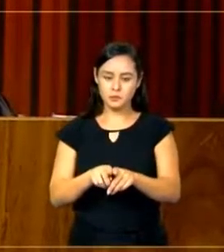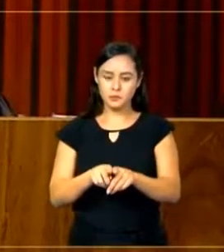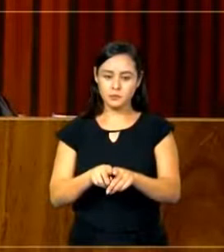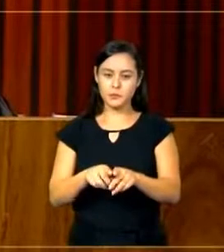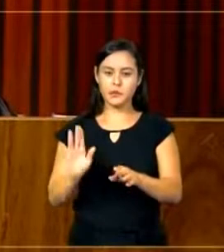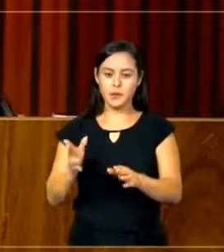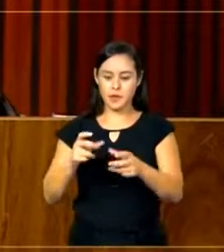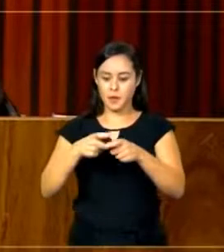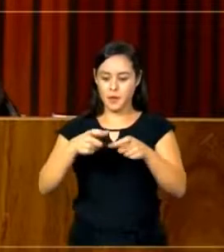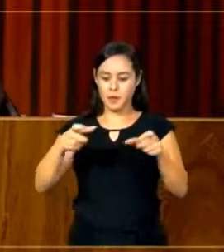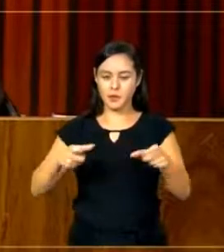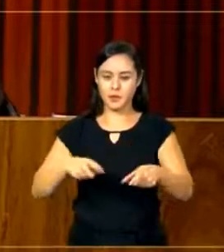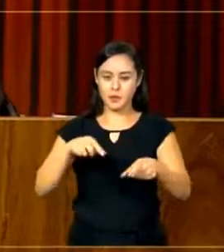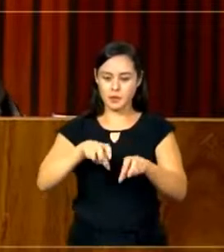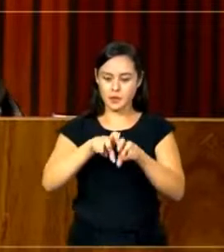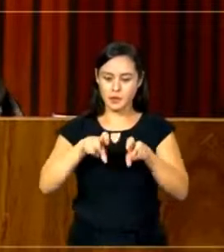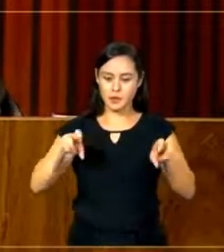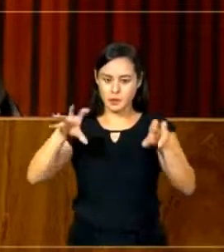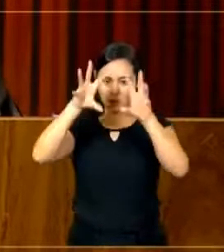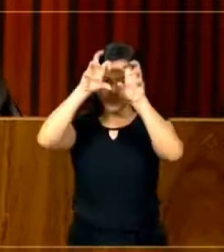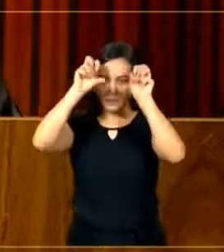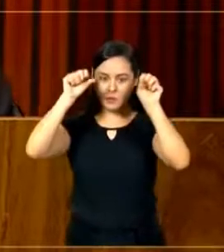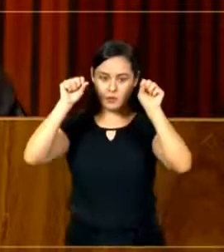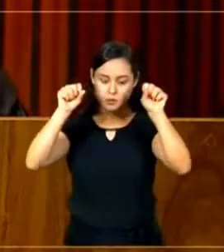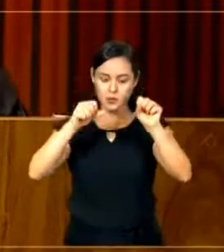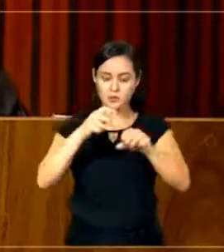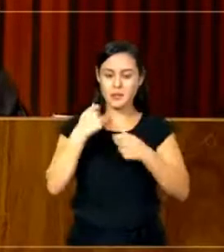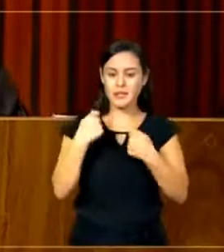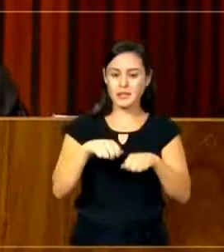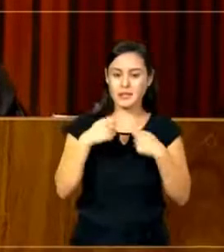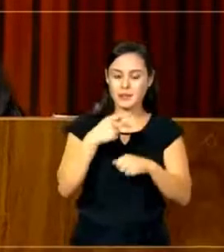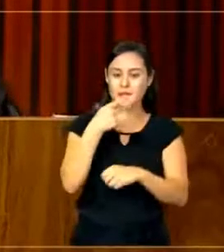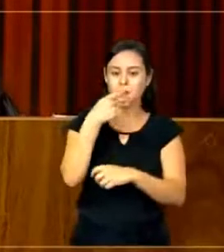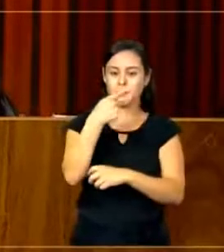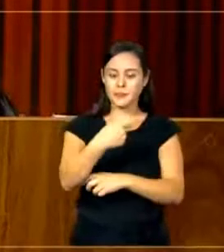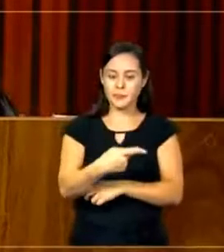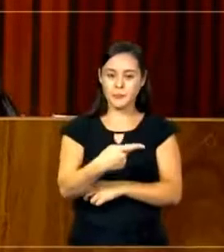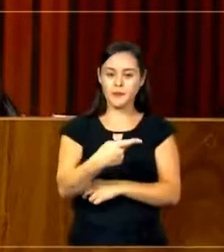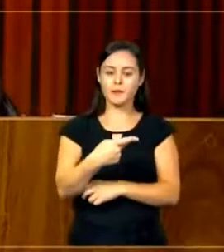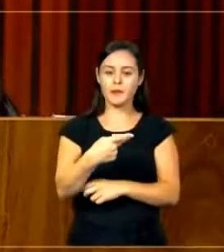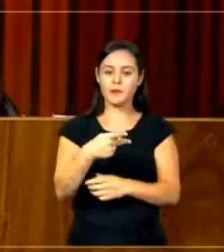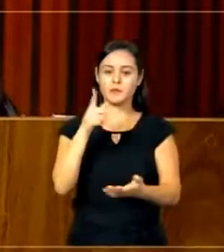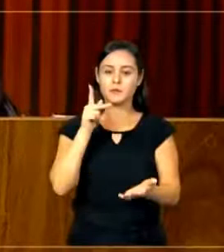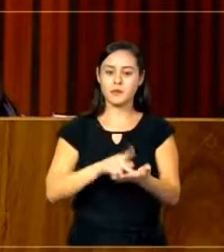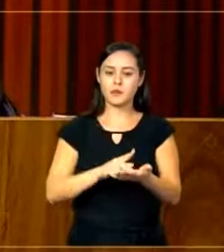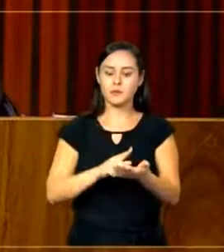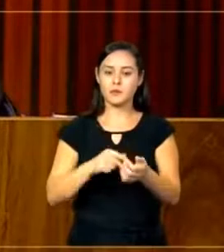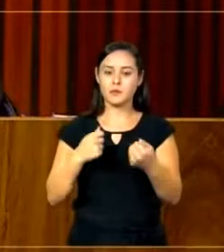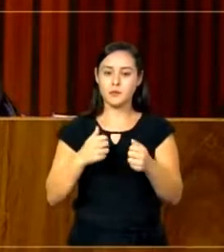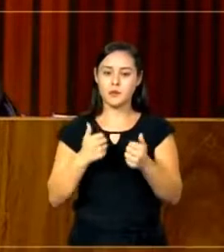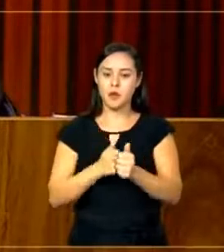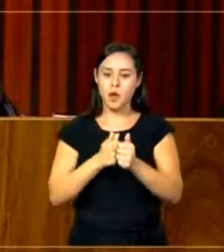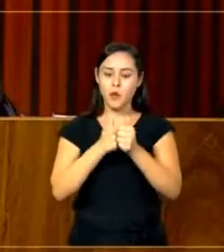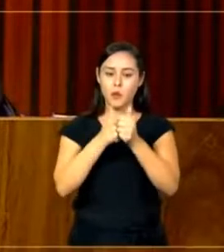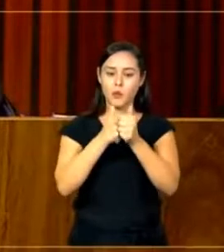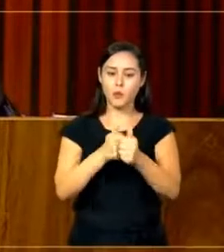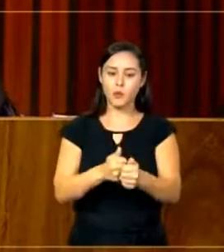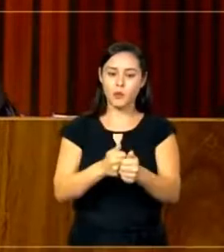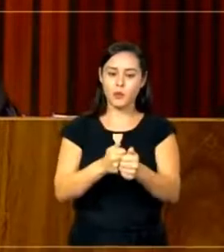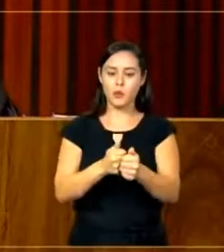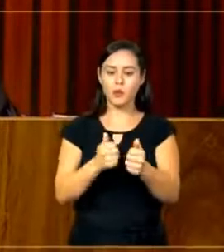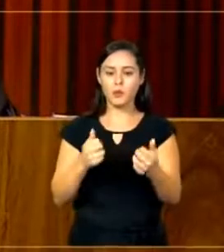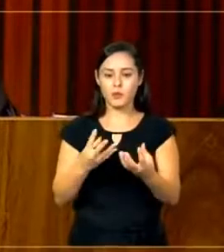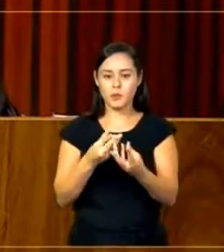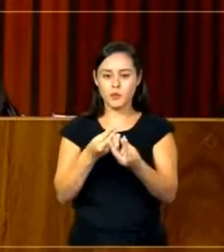maioria deste colegiado, de fatos verdadeiros, mas que possam conduzir a uma compreensão